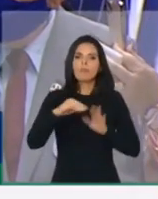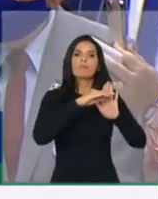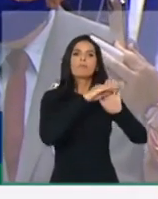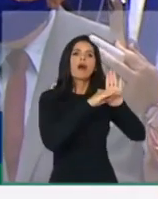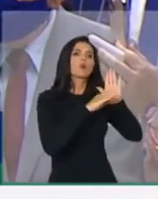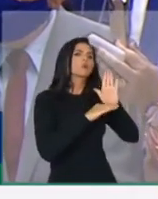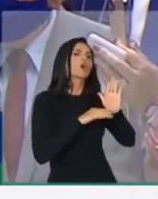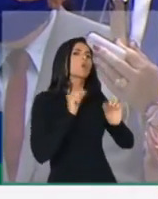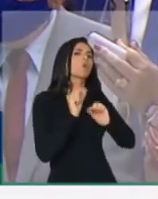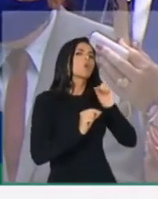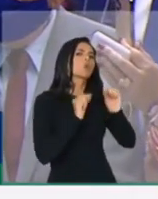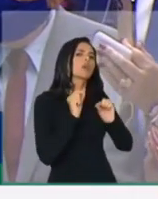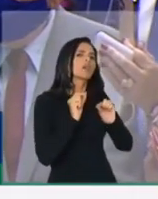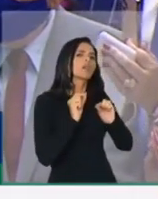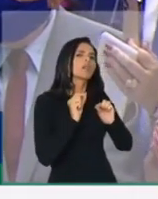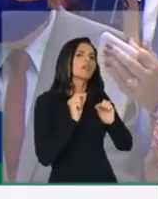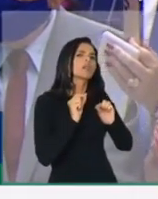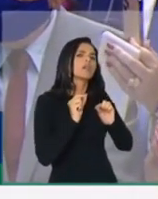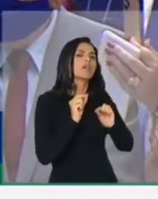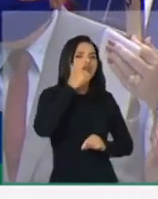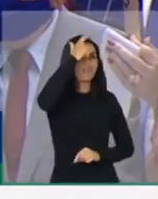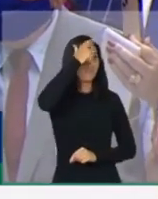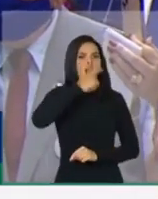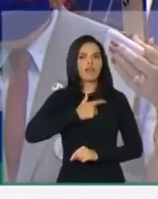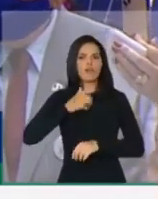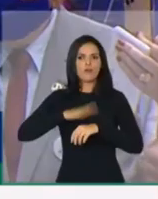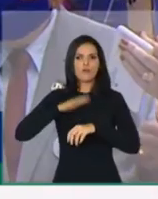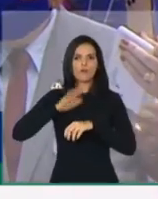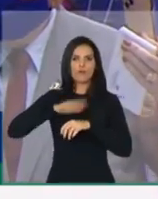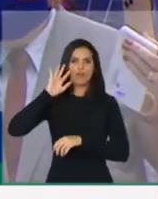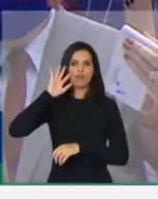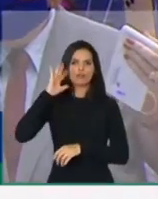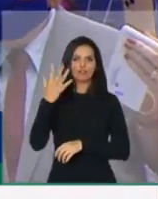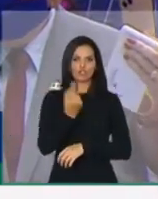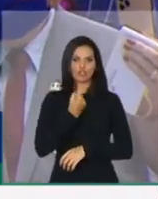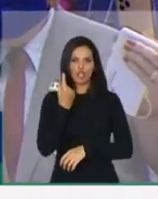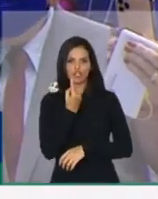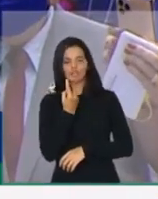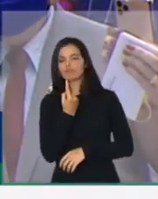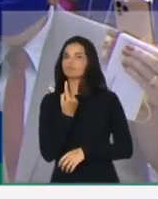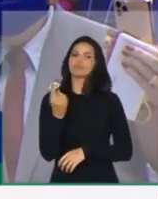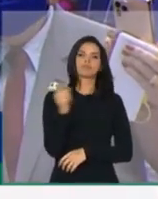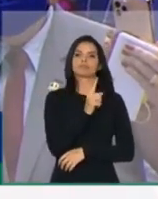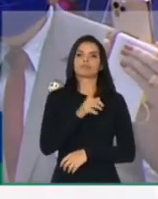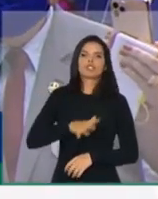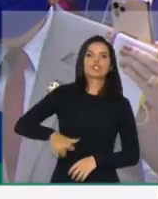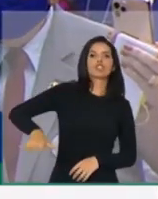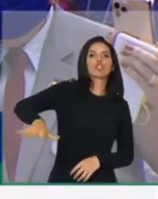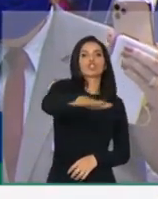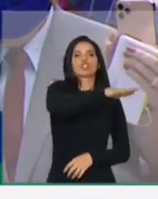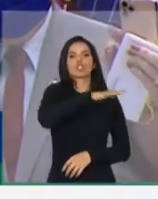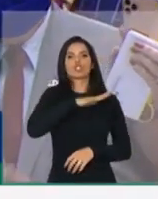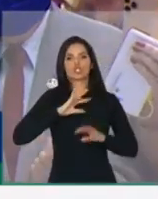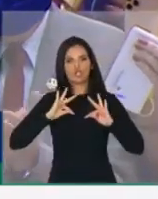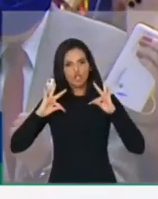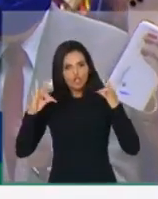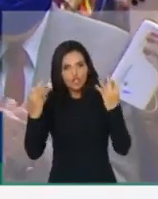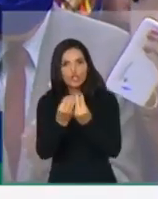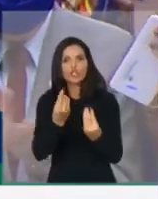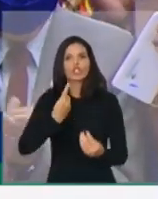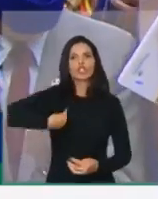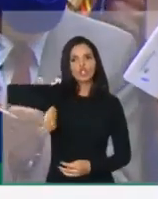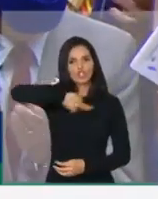pauta. Não serei eu que irei dizer. Seremos nós. Todos